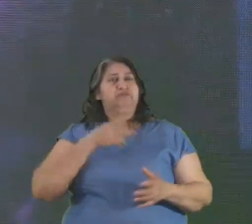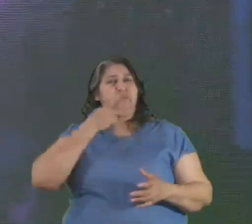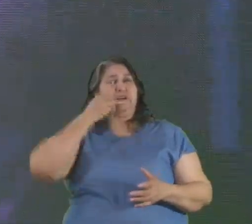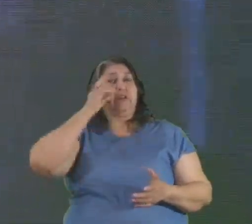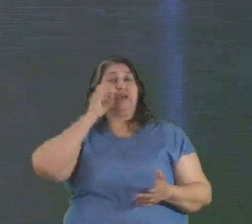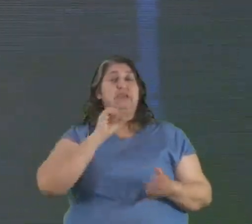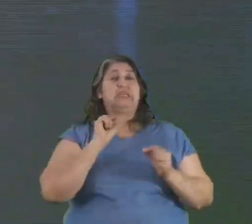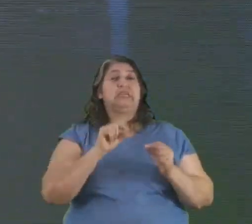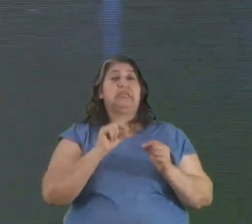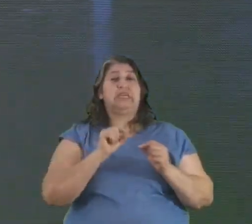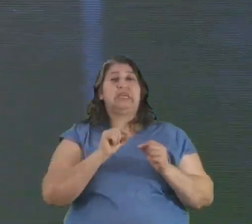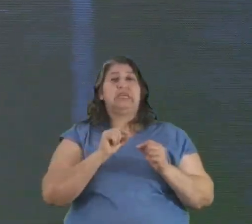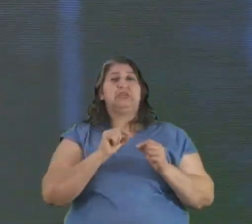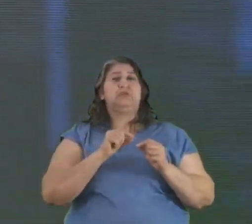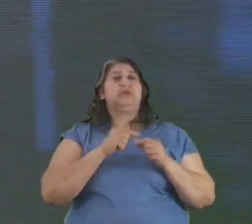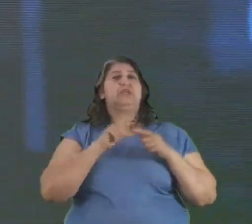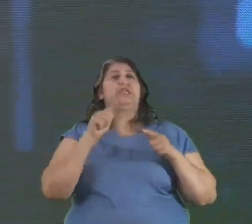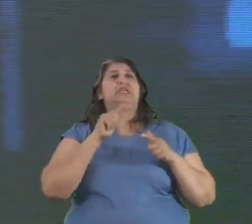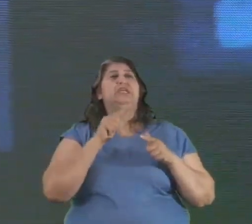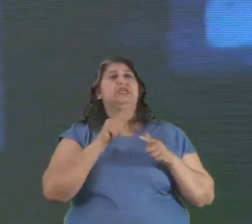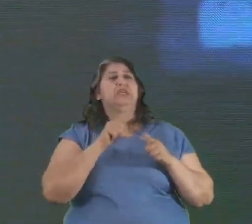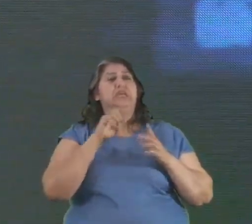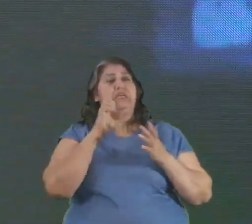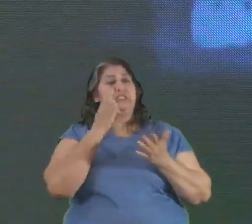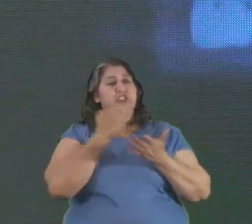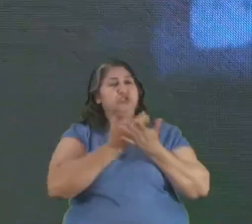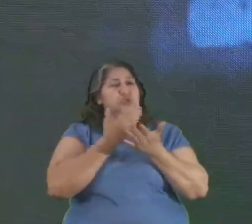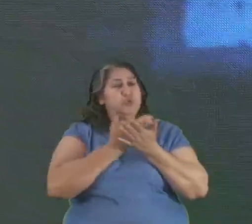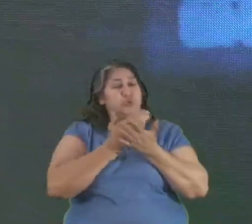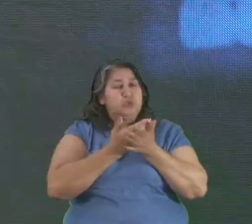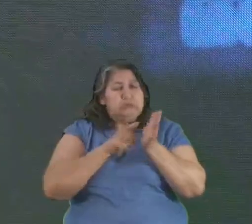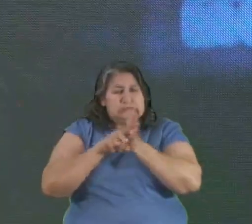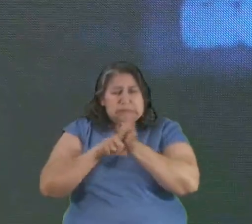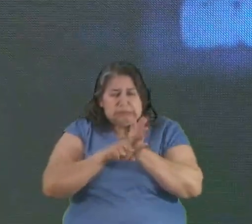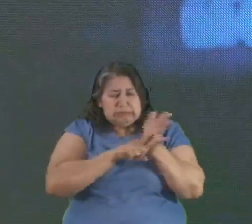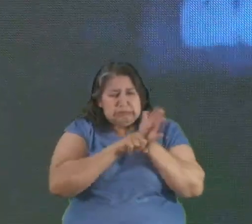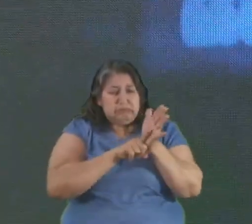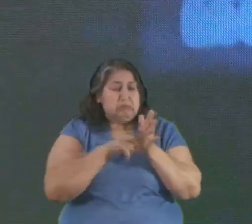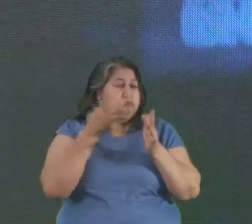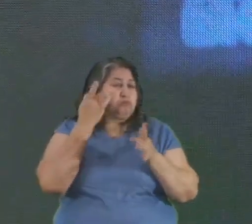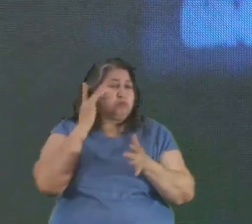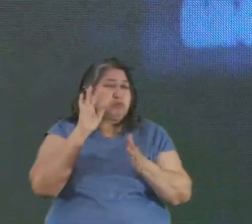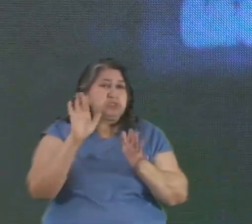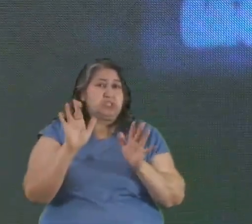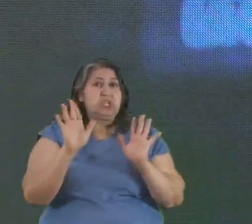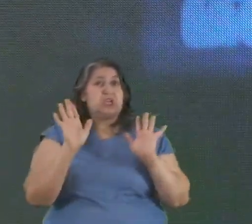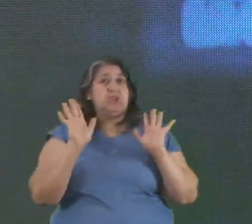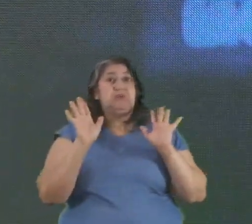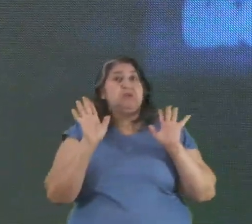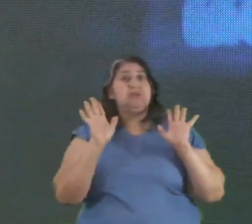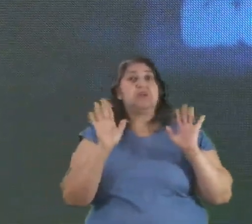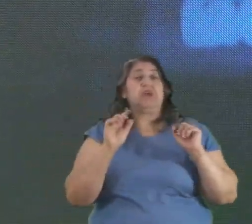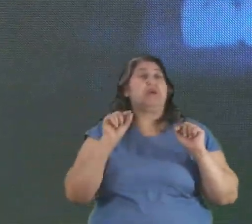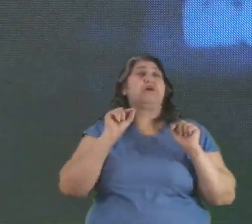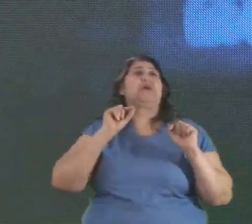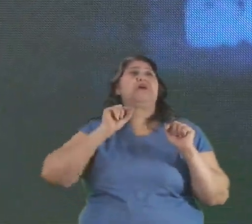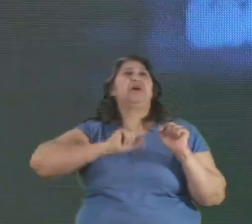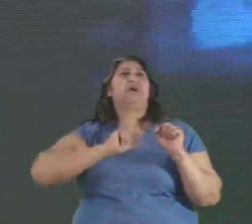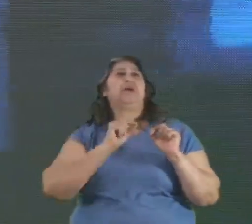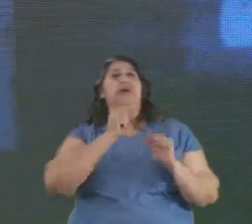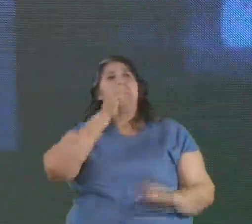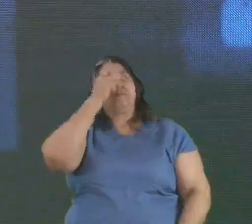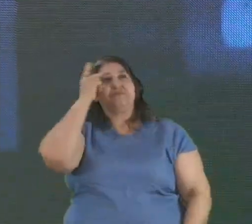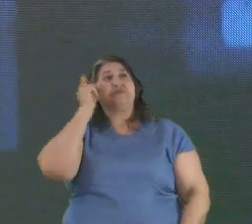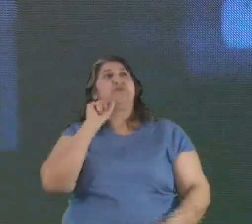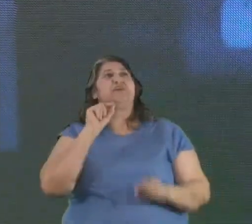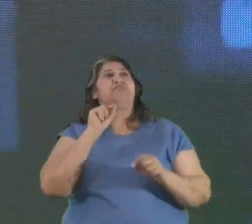gosta de muita especulação. Eu não sei quem é a besta fera nem o anticristo, não precisa me